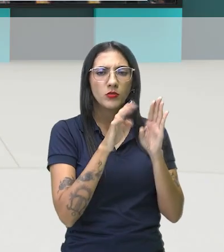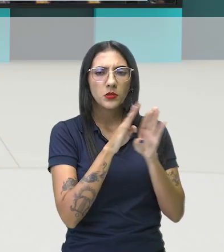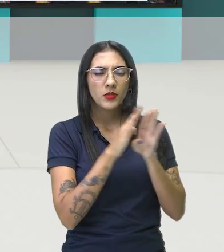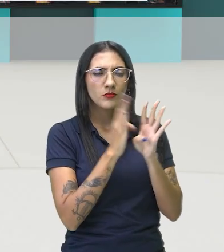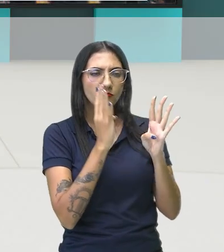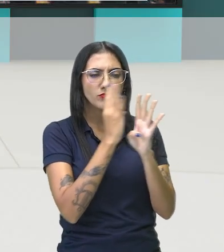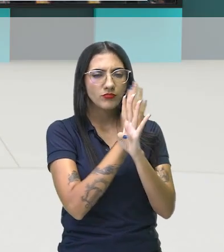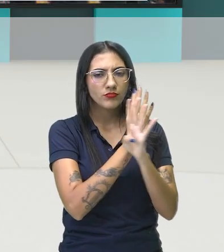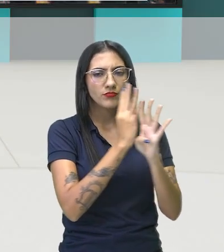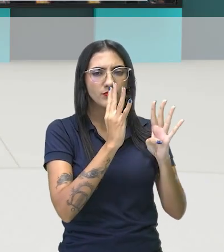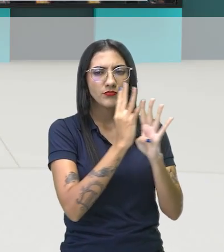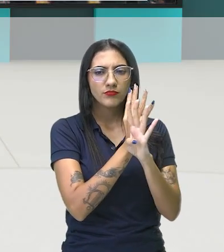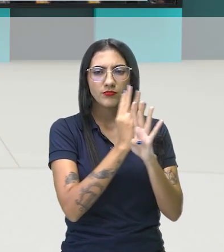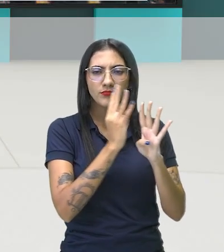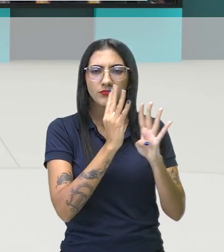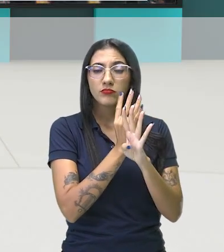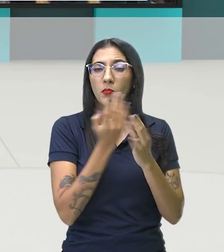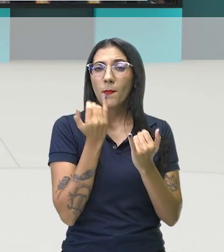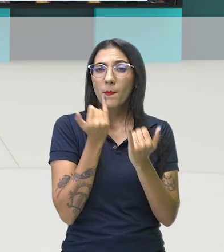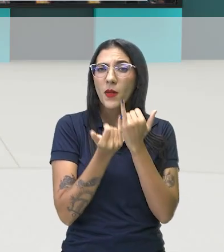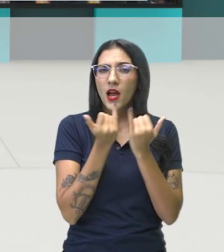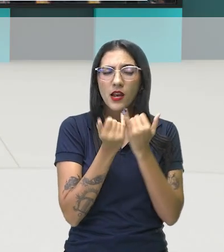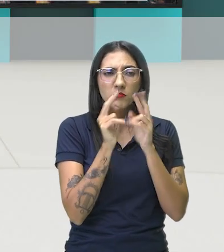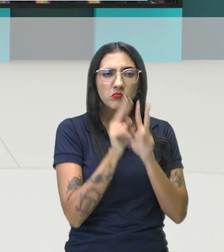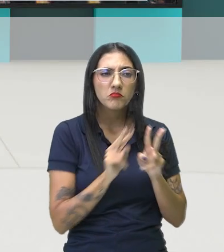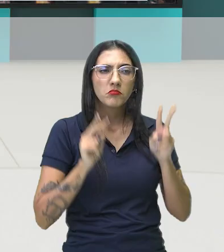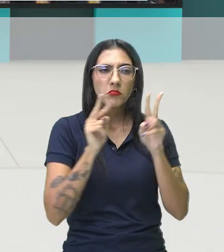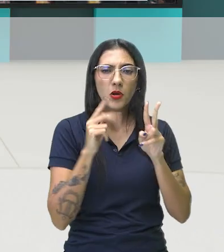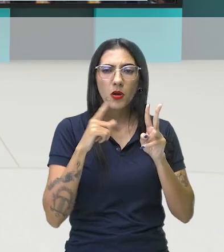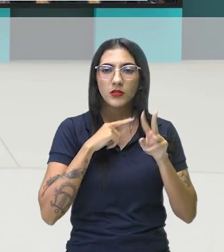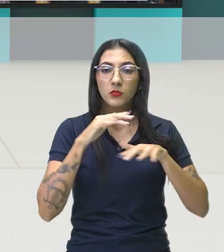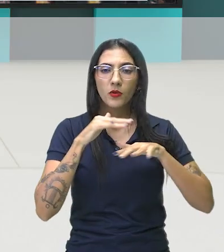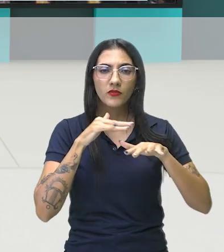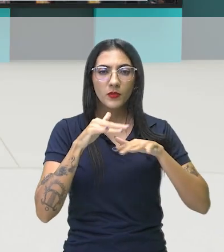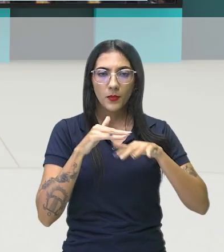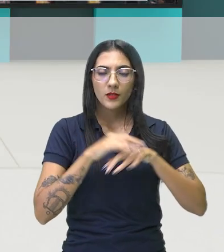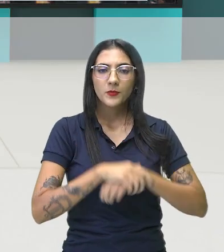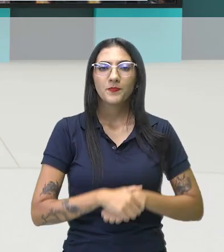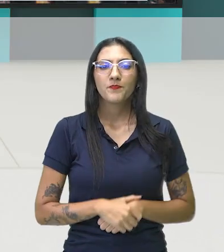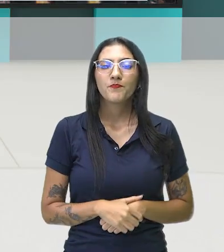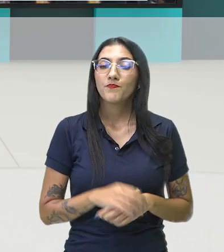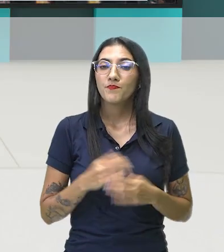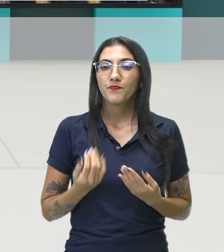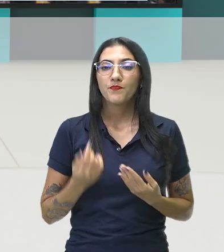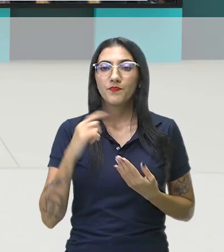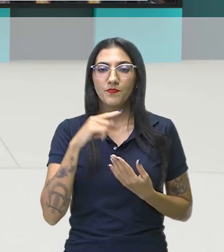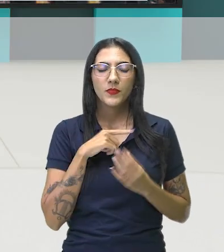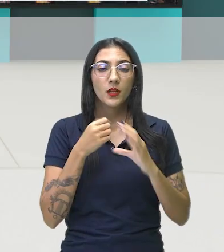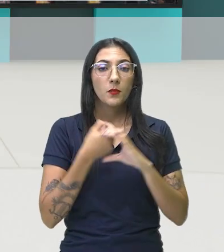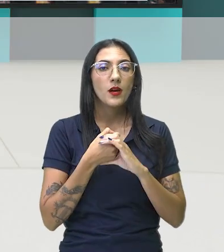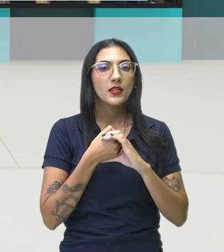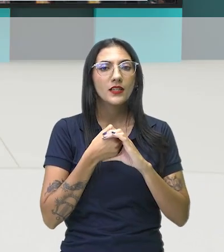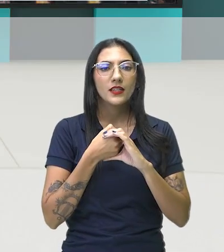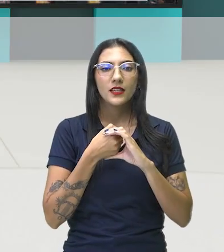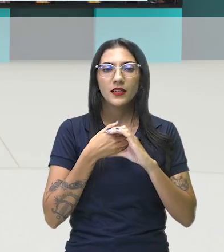que transmite a sensação de movimento e de vida. Ou seja, é uma